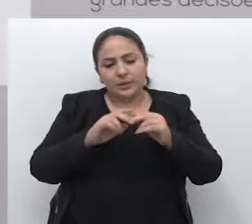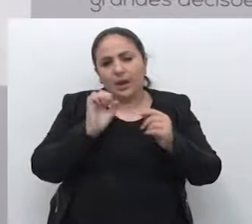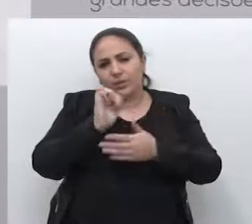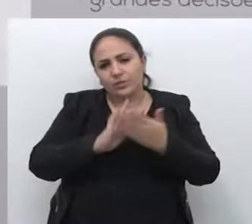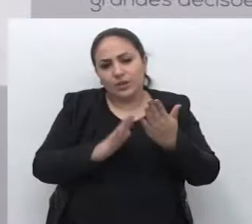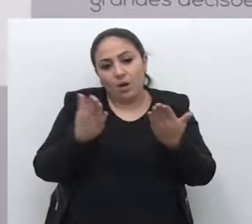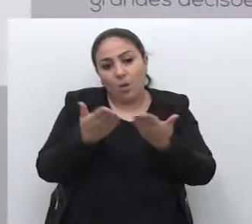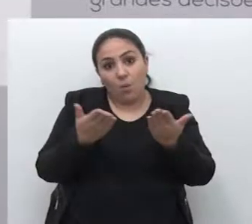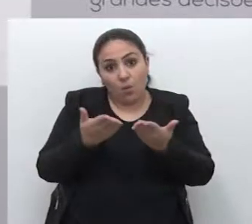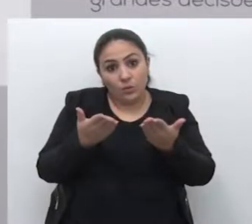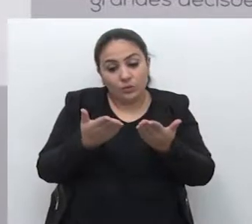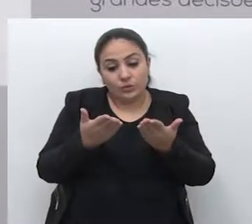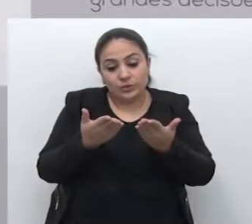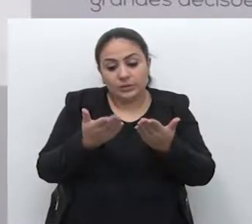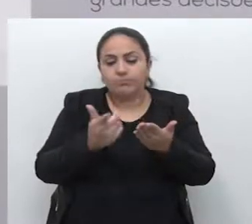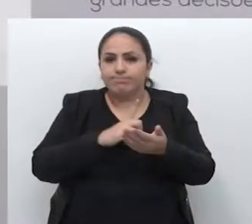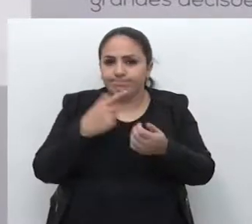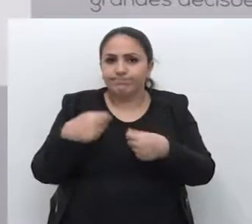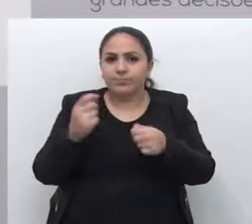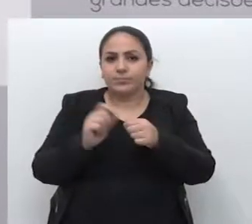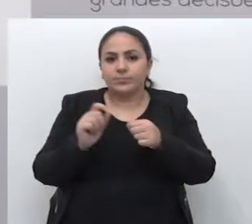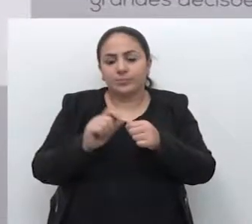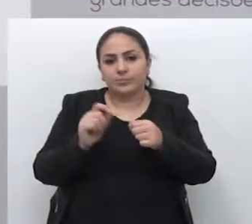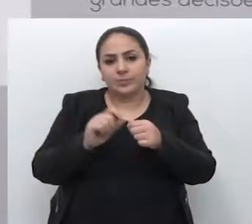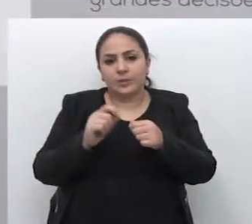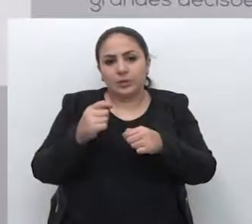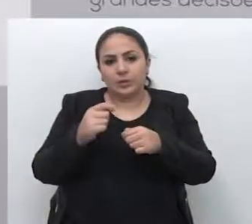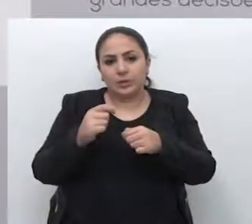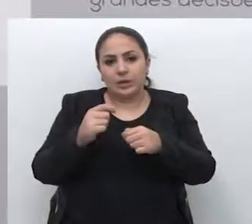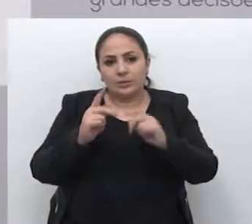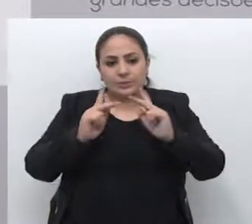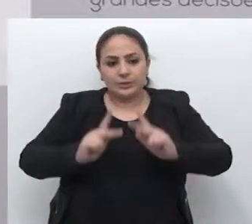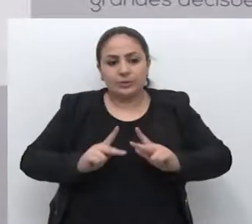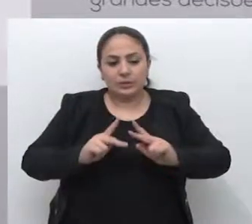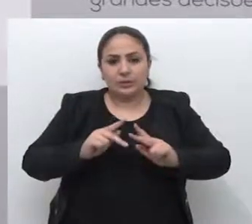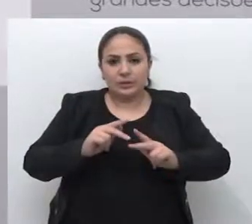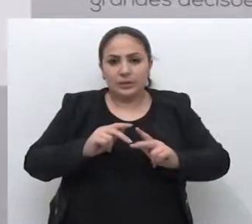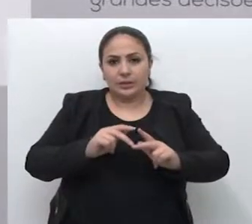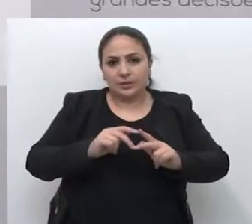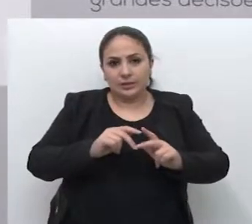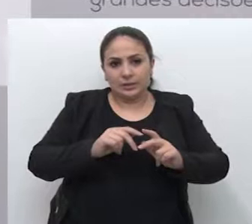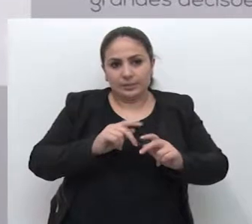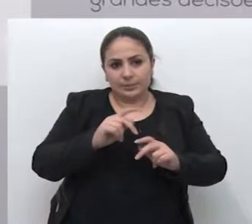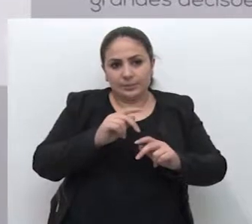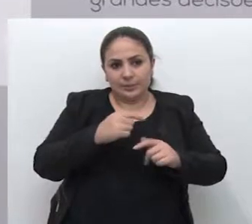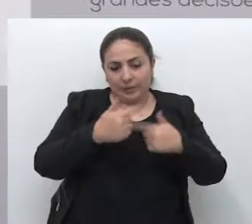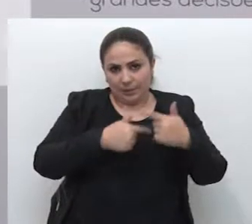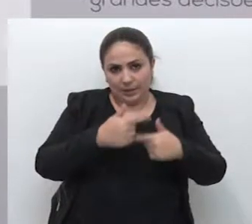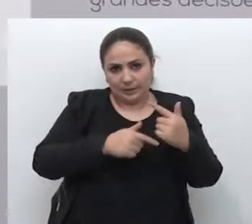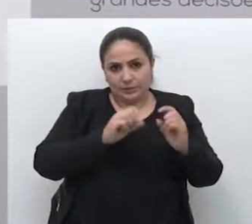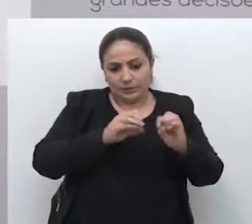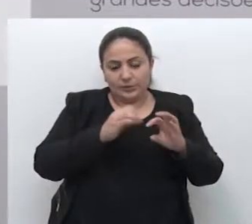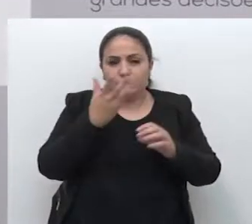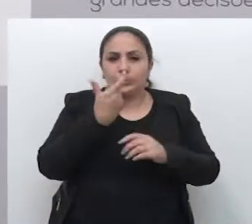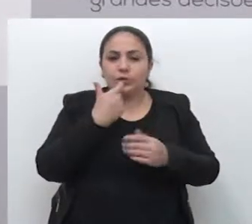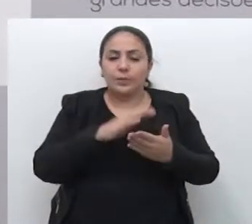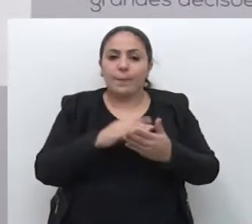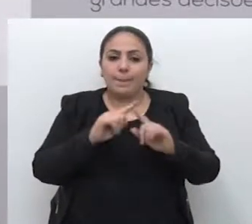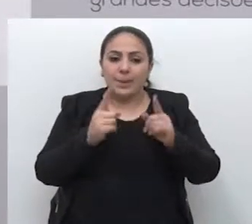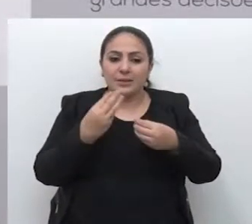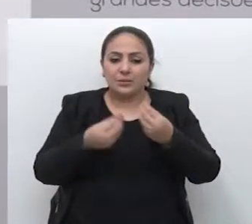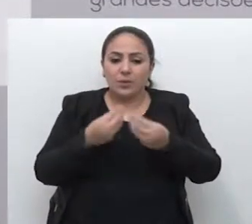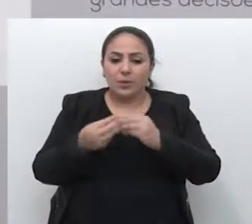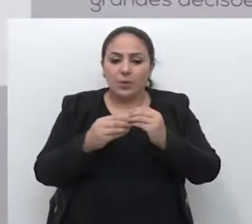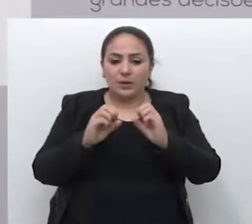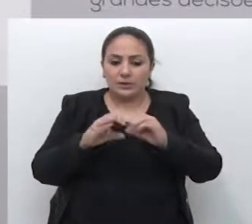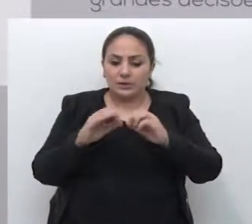enfim, são atividades que hoje teria que ser feita pelos assistentes de educação infantil, mas, como eu falei, muitos pela